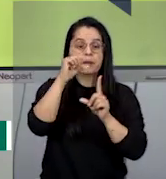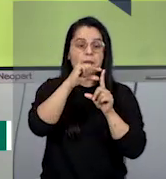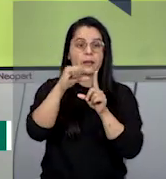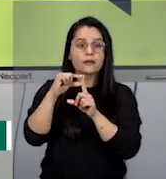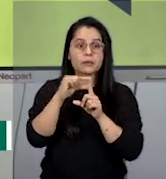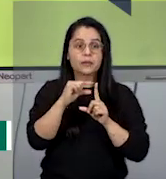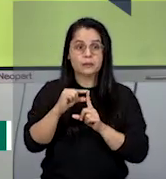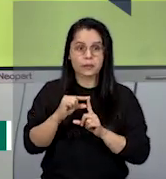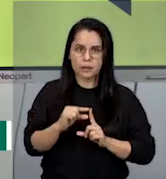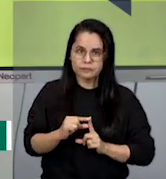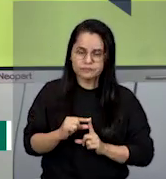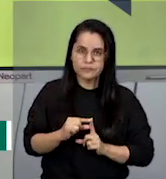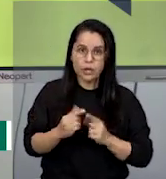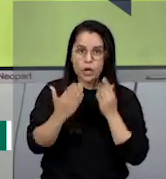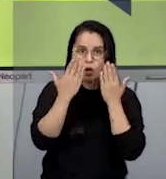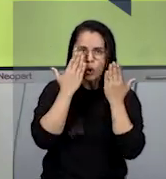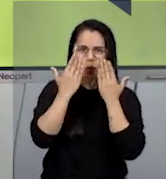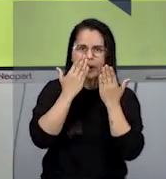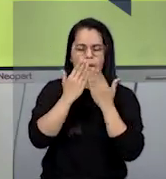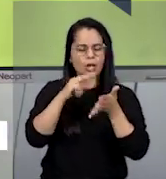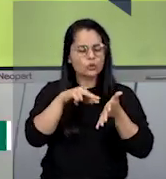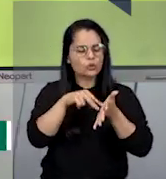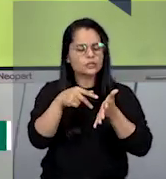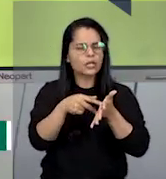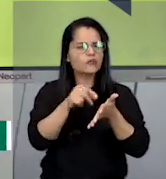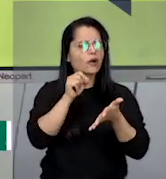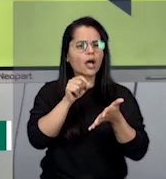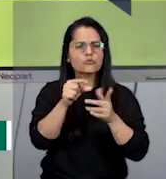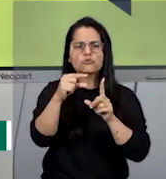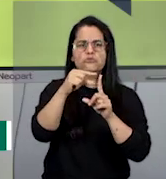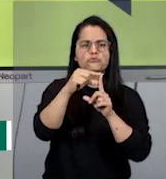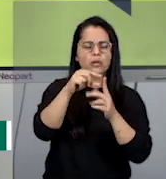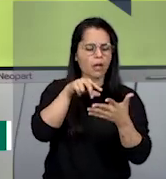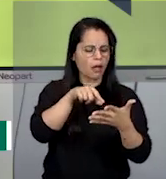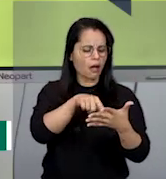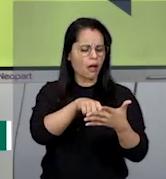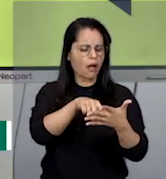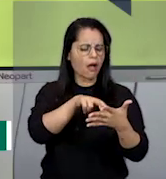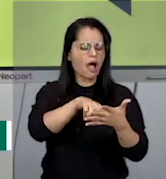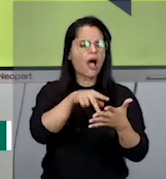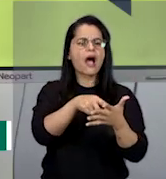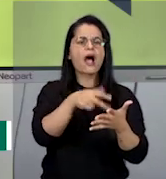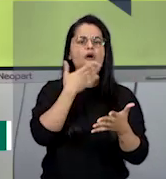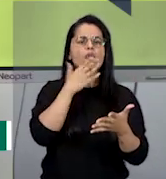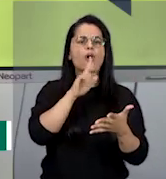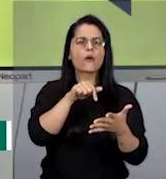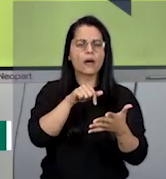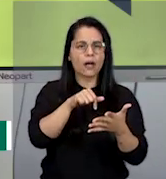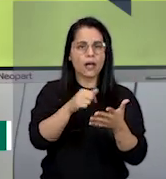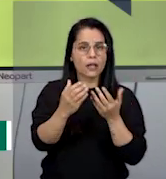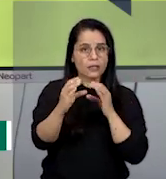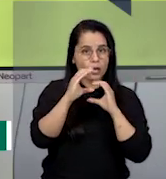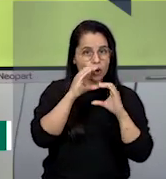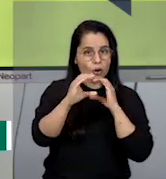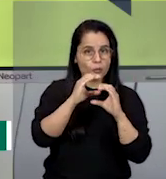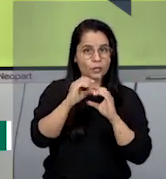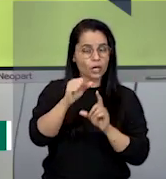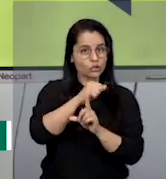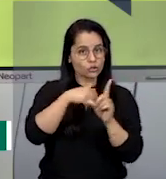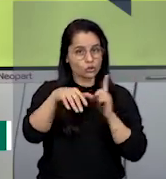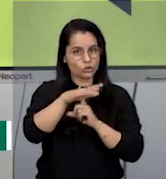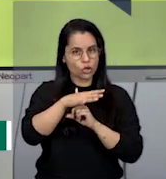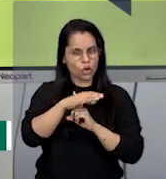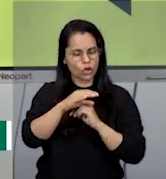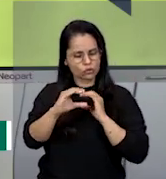palavras, comparando seus significados nas situações sociocomunicativas, orais e